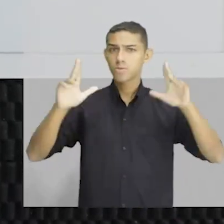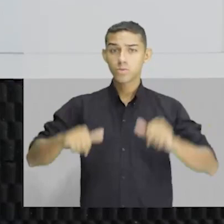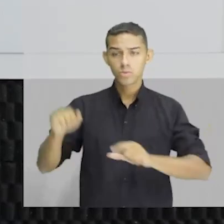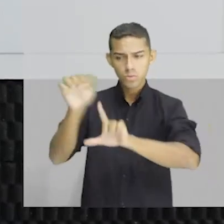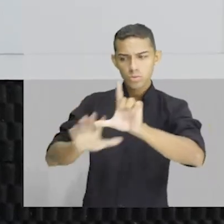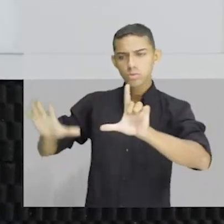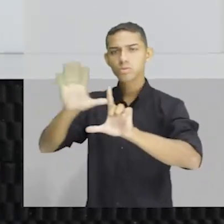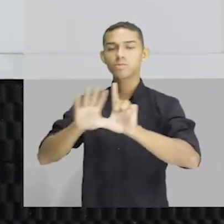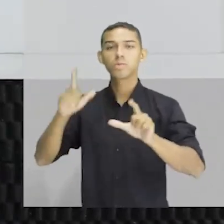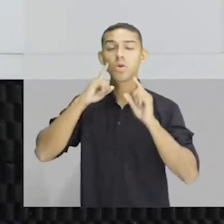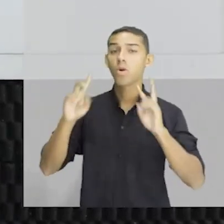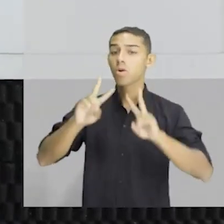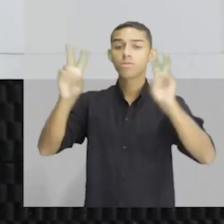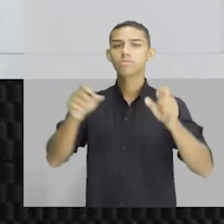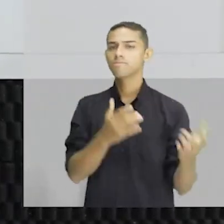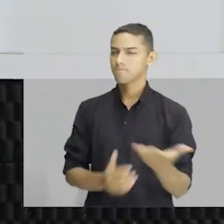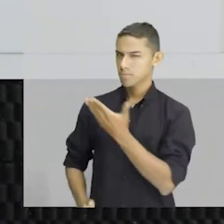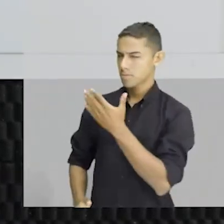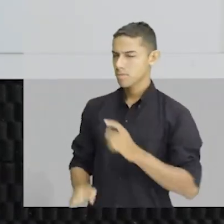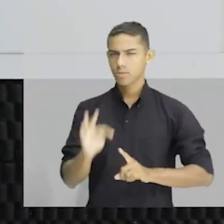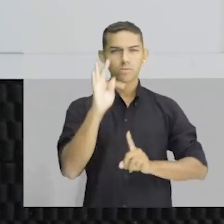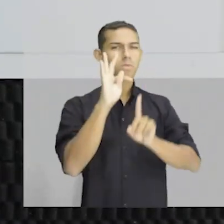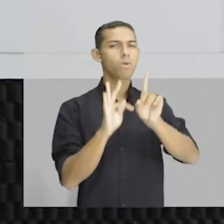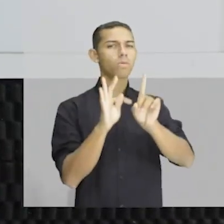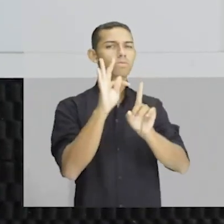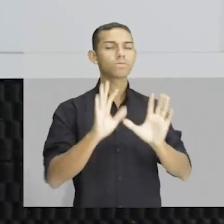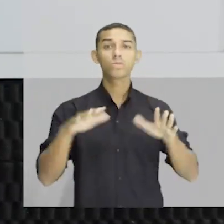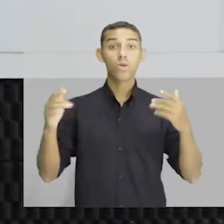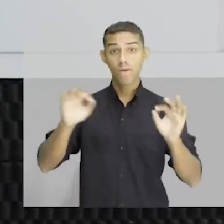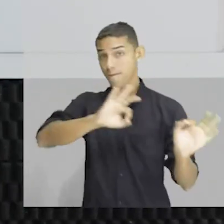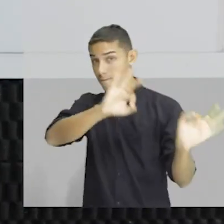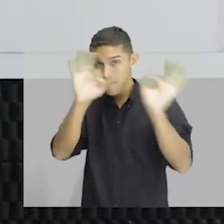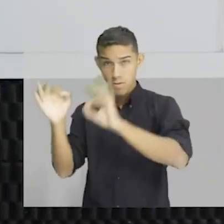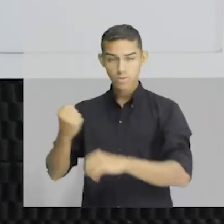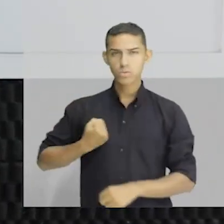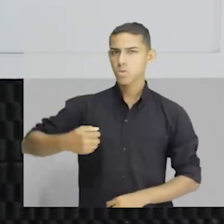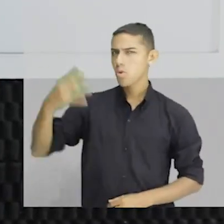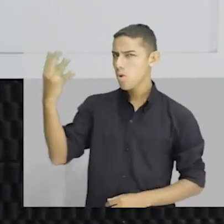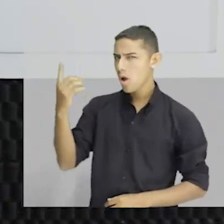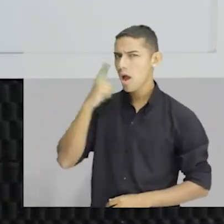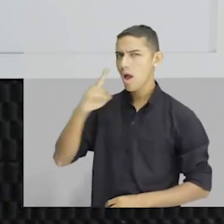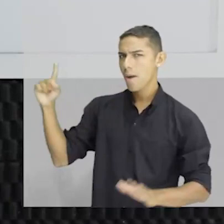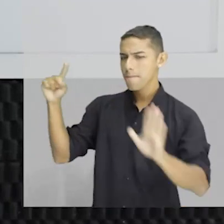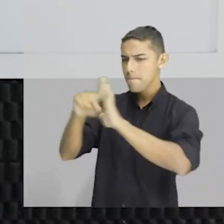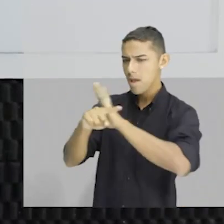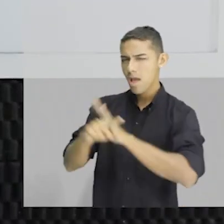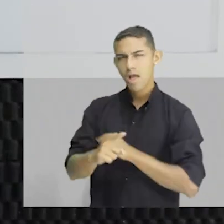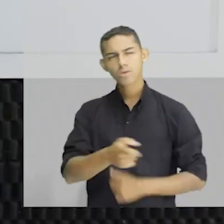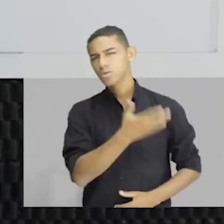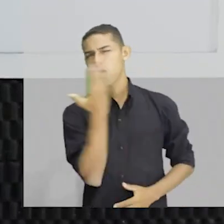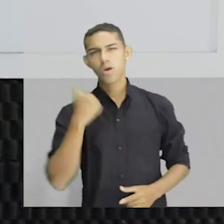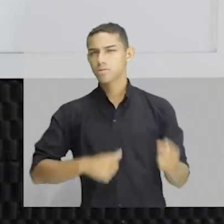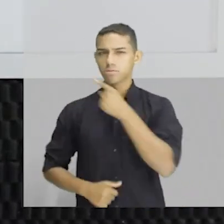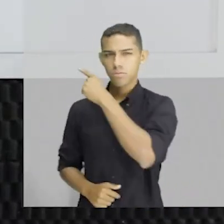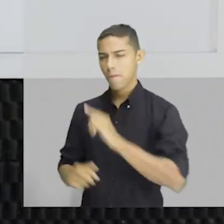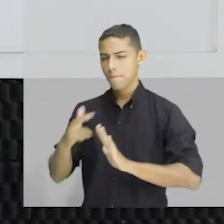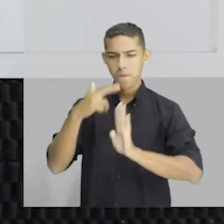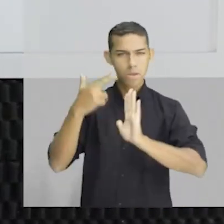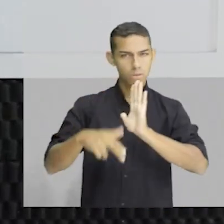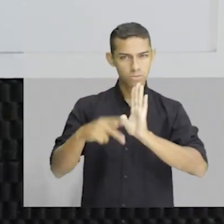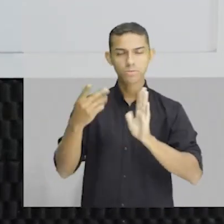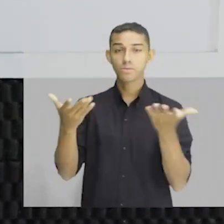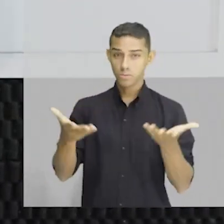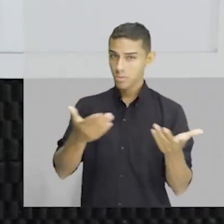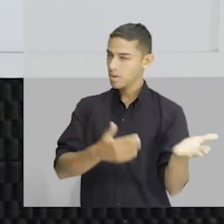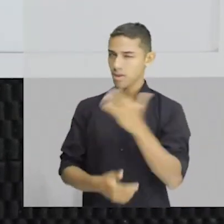é o tema que a gente está abordando termologia Que vídeo é esse quarto vídeo quarta questão da nossa apostila Vamos para